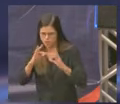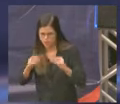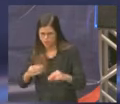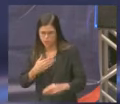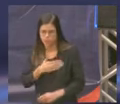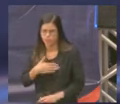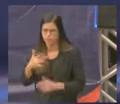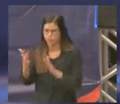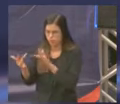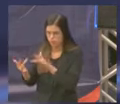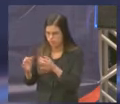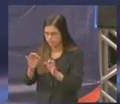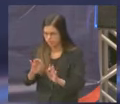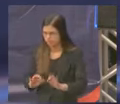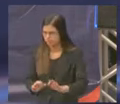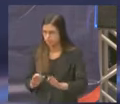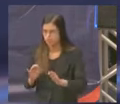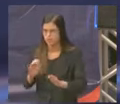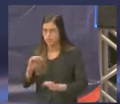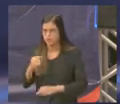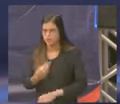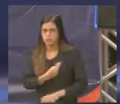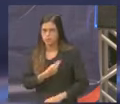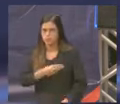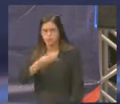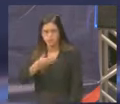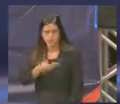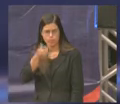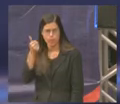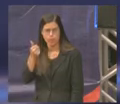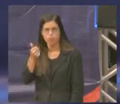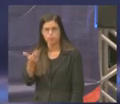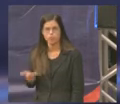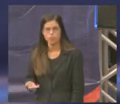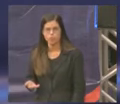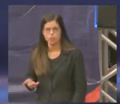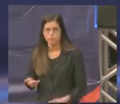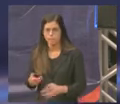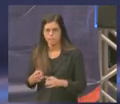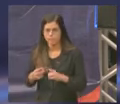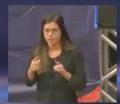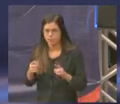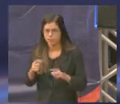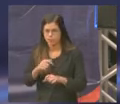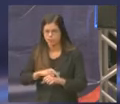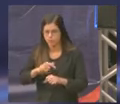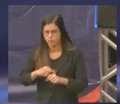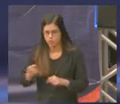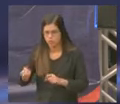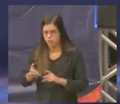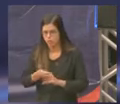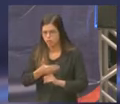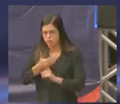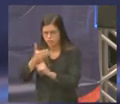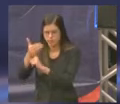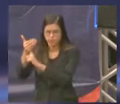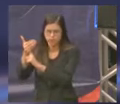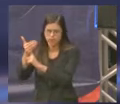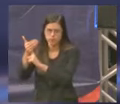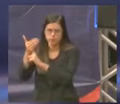namorar. Então, a gente vive melhor. Agora, quando as novas tecnologias, que